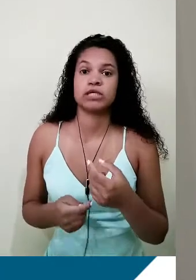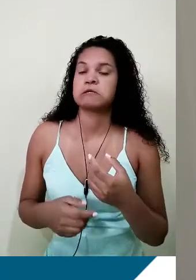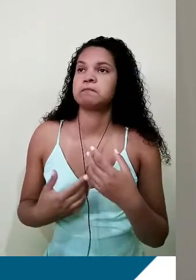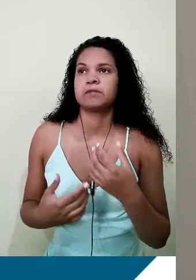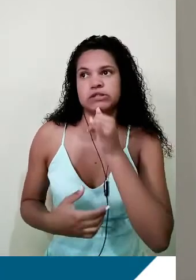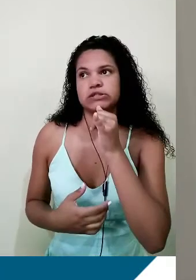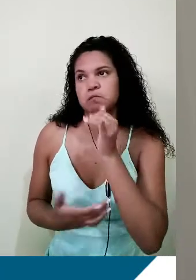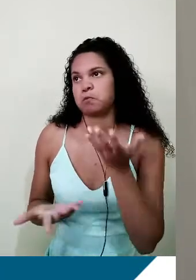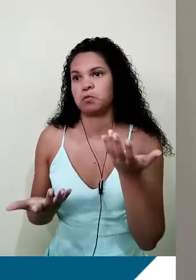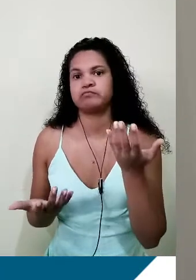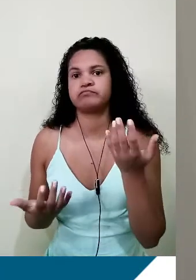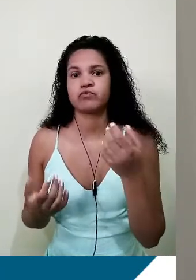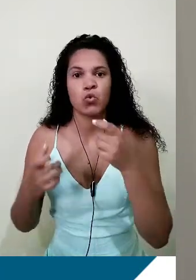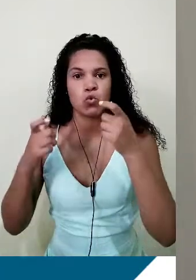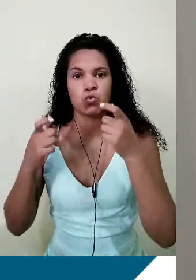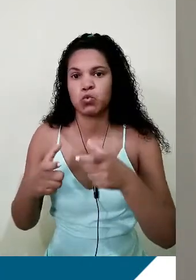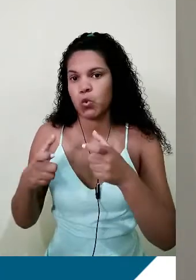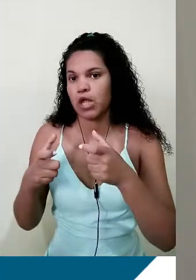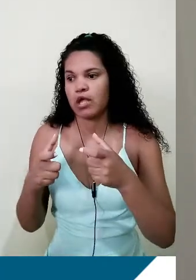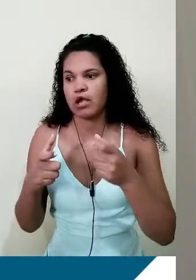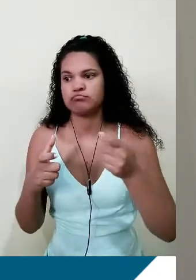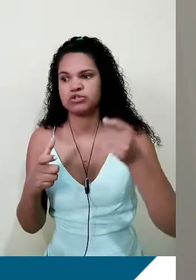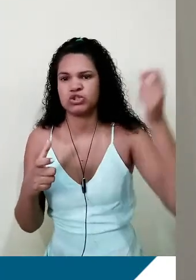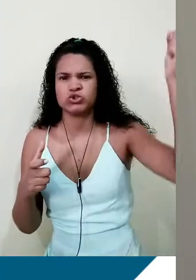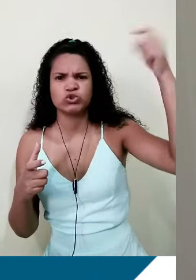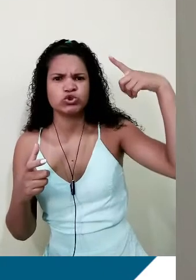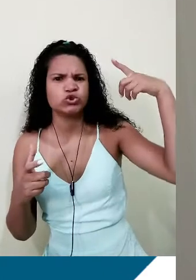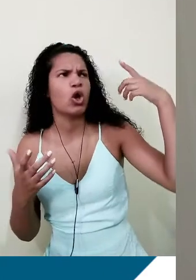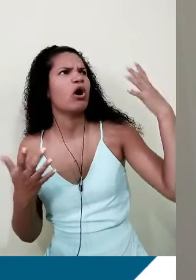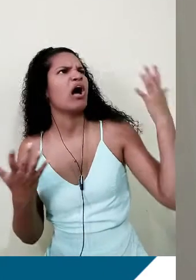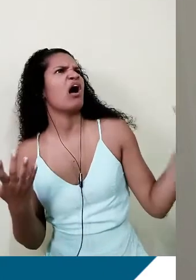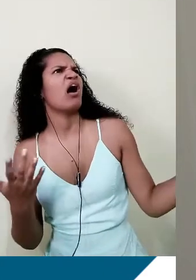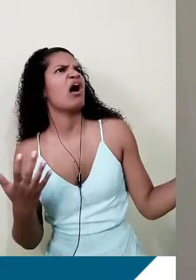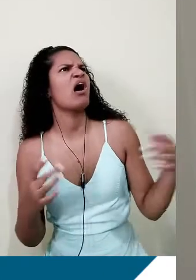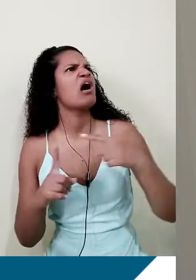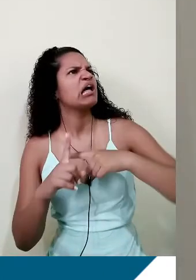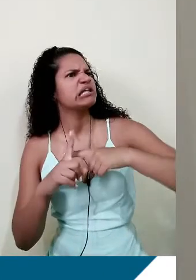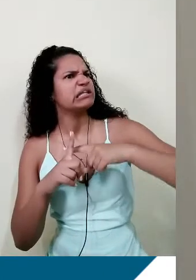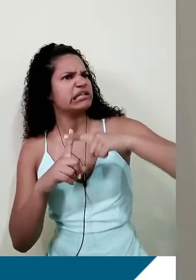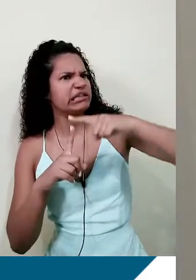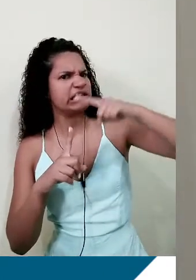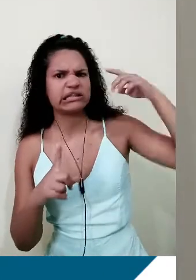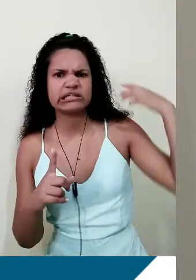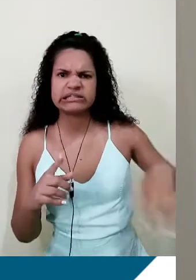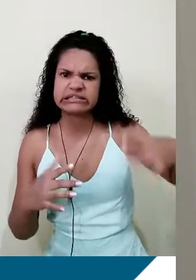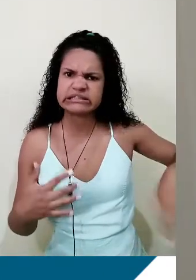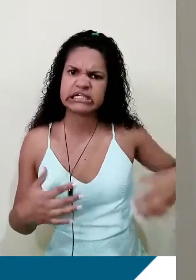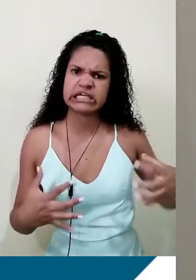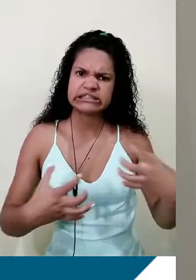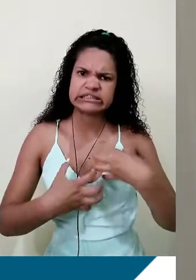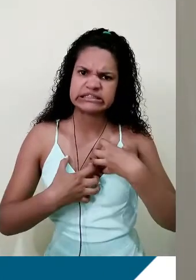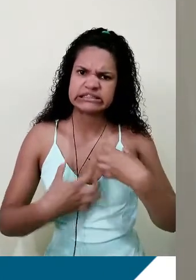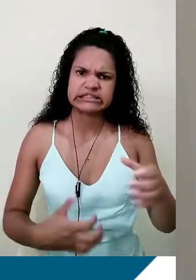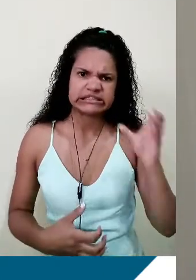sai para um ambiente que está exposto ao sol, a gente fala que está uma temperatura muito alta, está muito